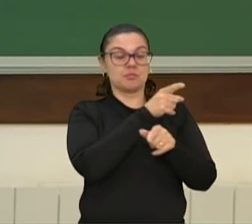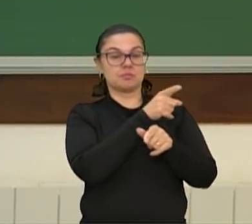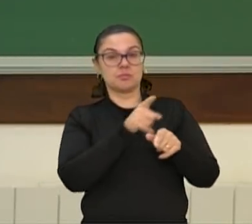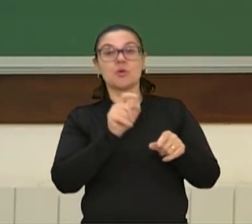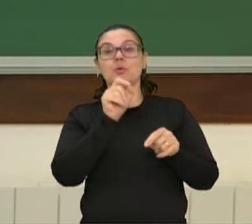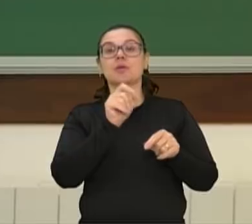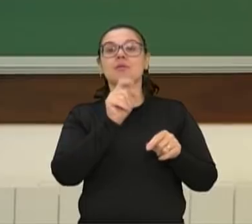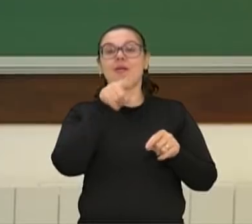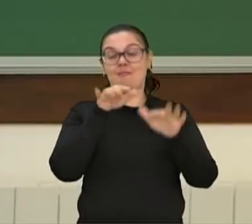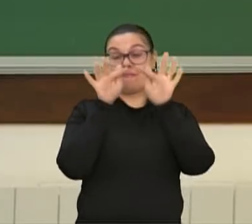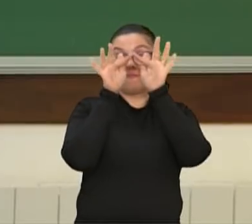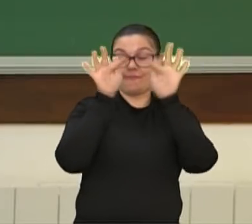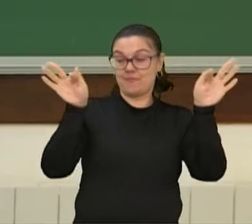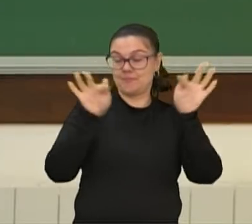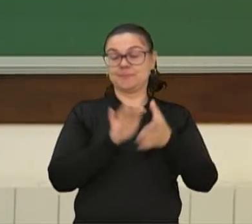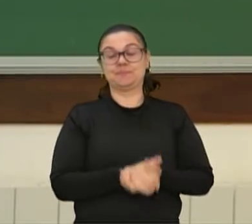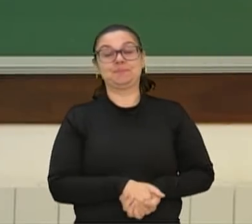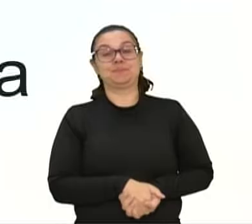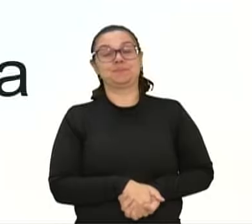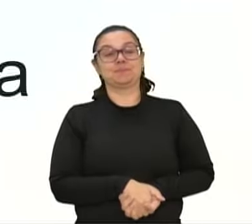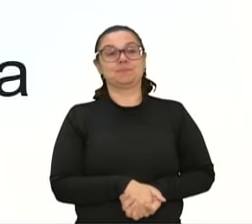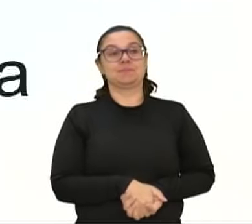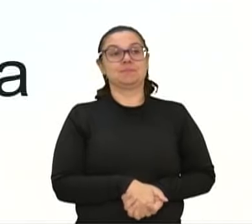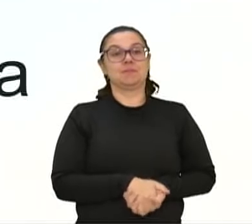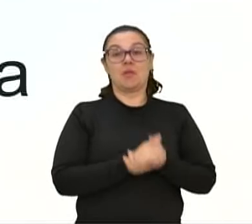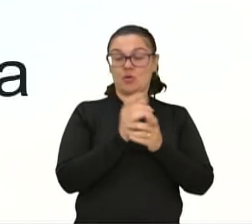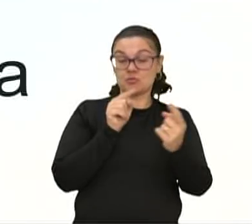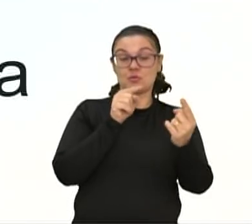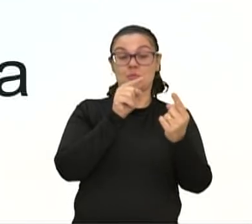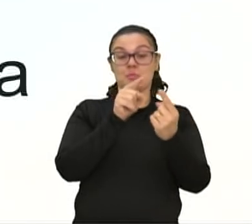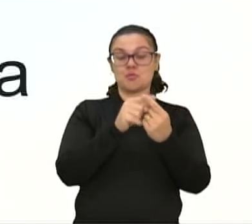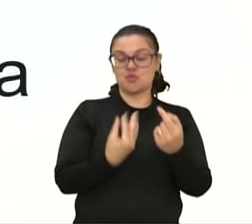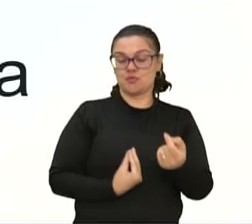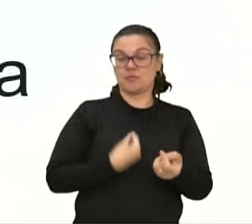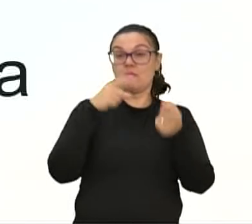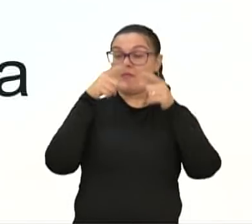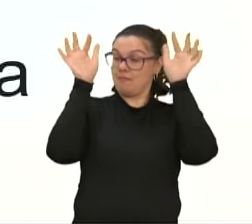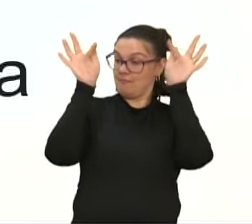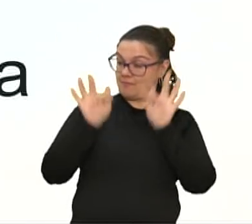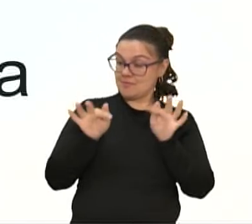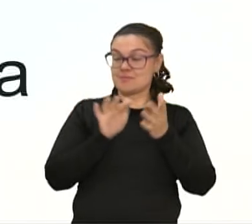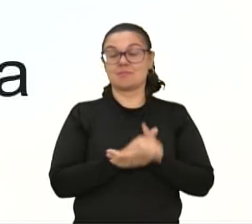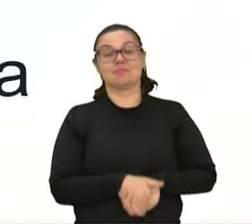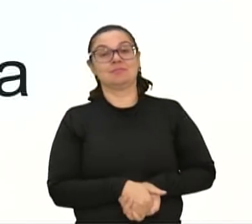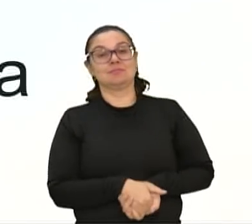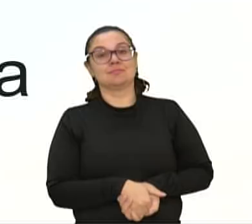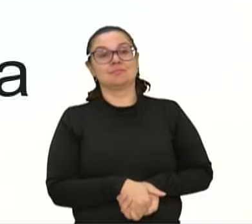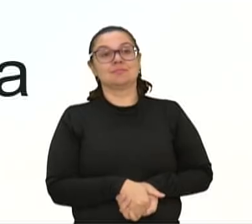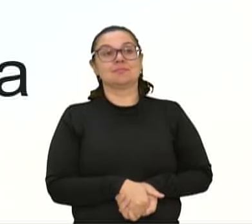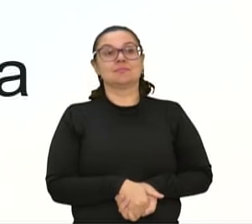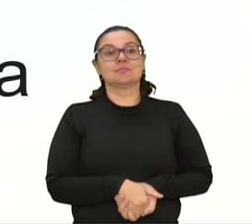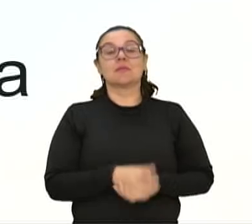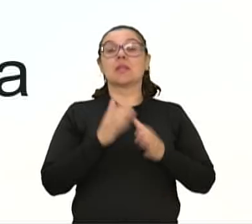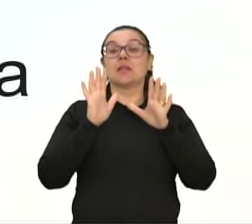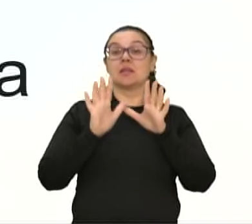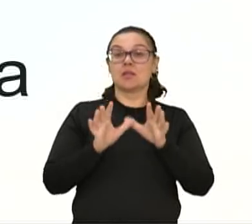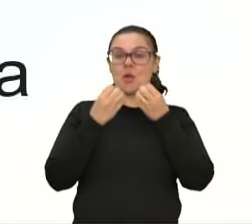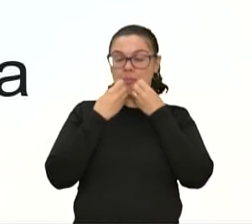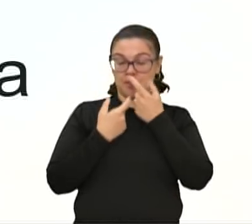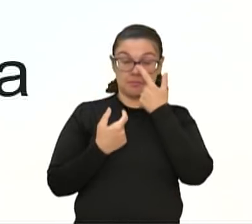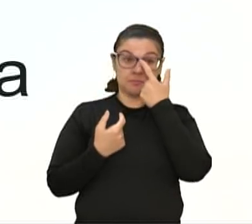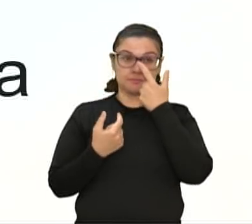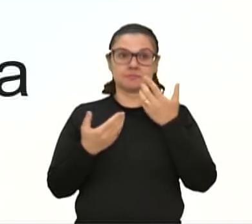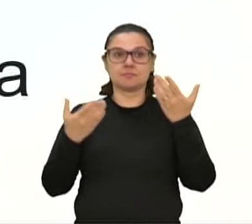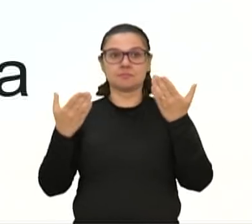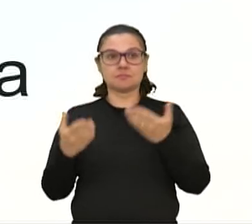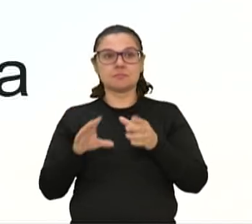ser feliz. Esse é o nosso objetivo de vida, ser feliz. Muito bem, falamos